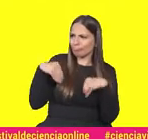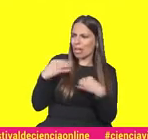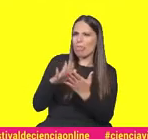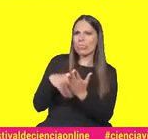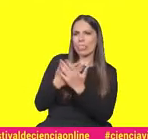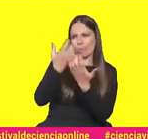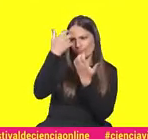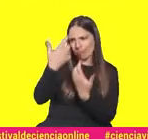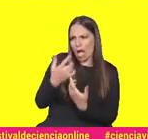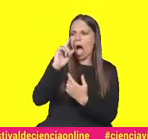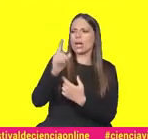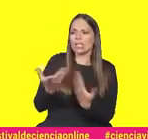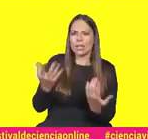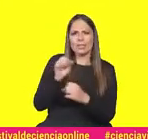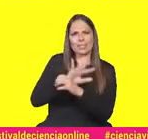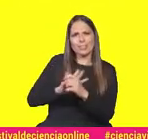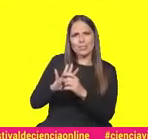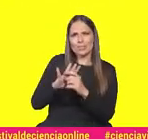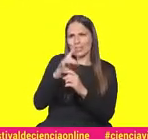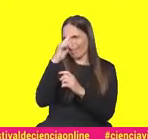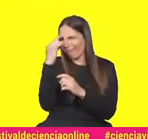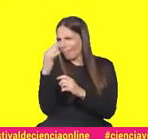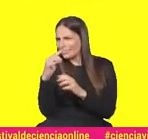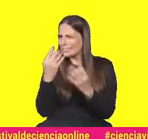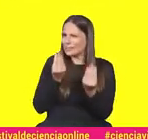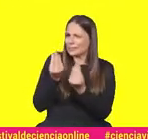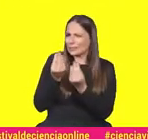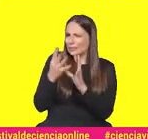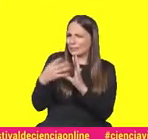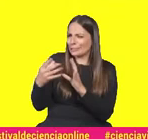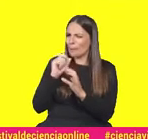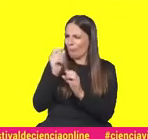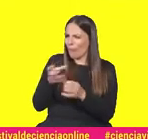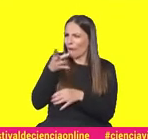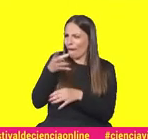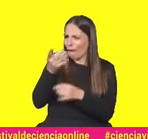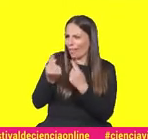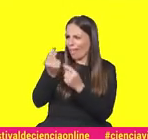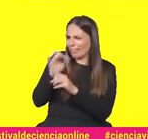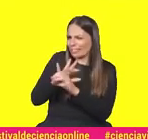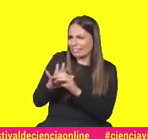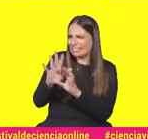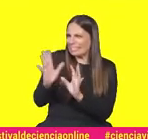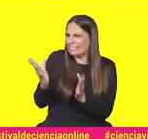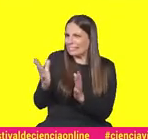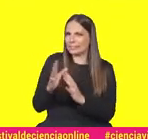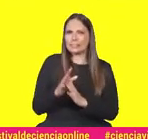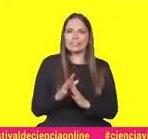surpreendeu? Houve alguma situação mais apertada, menos ortodoxa? Pode contar-nos algum episódio mais relevante?